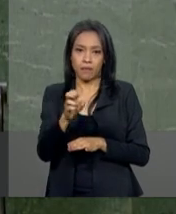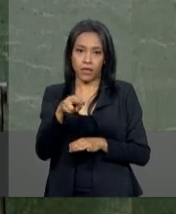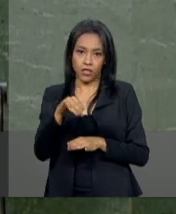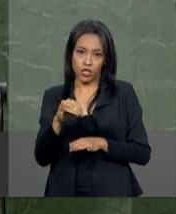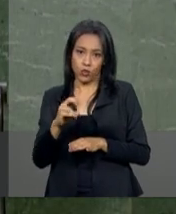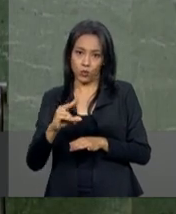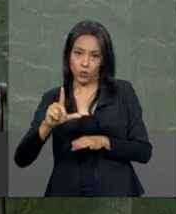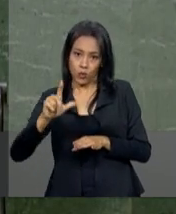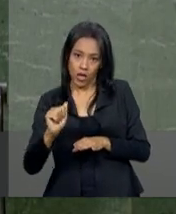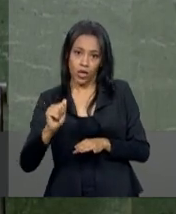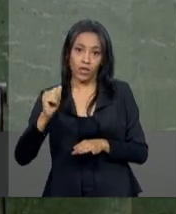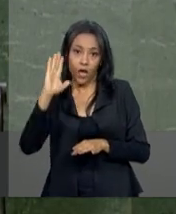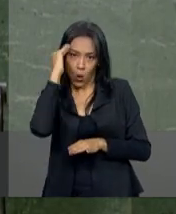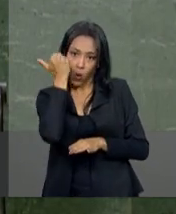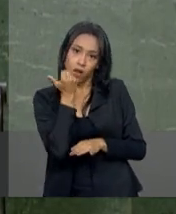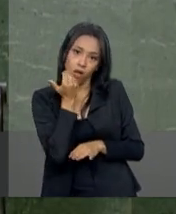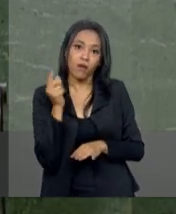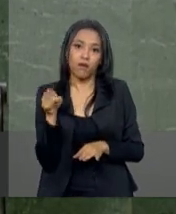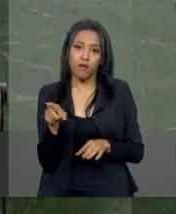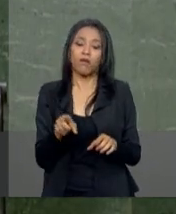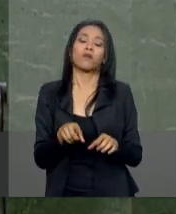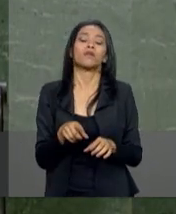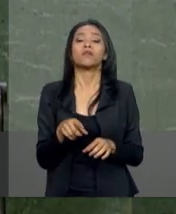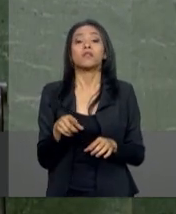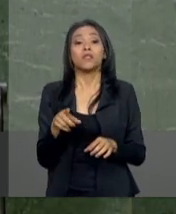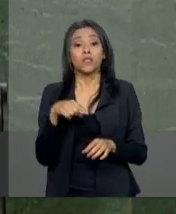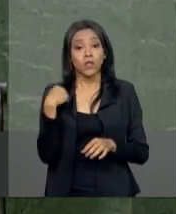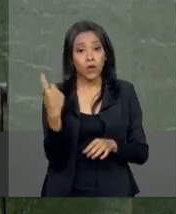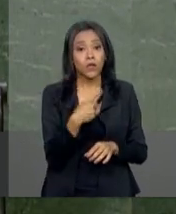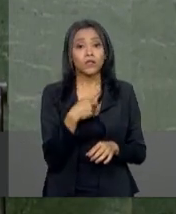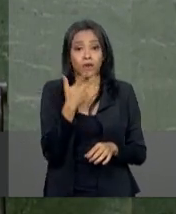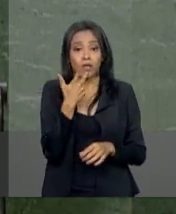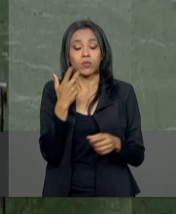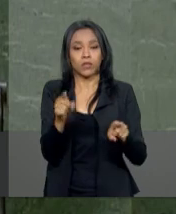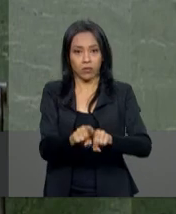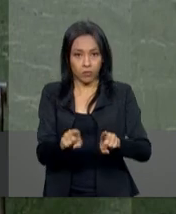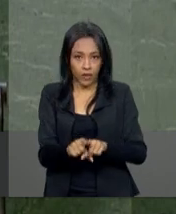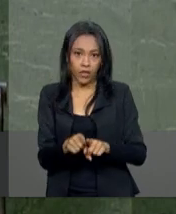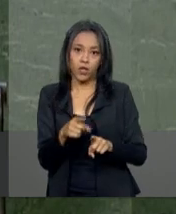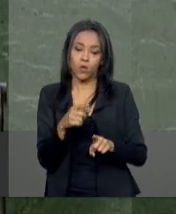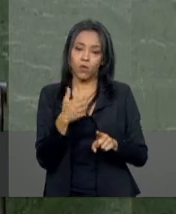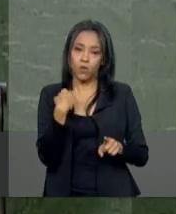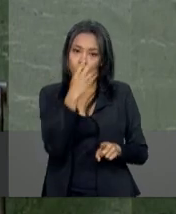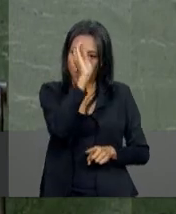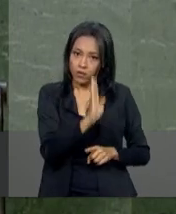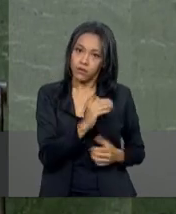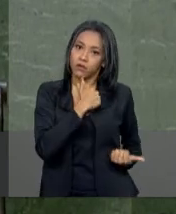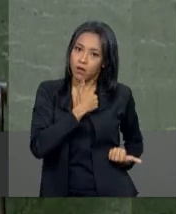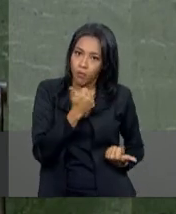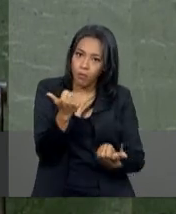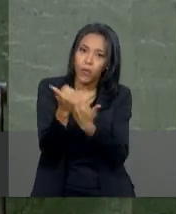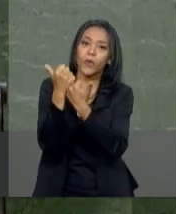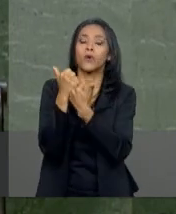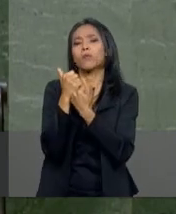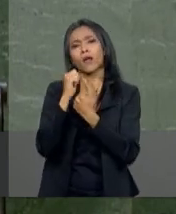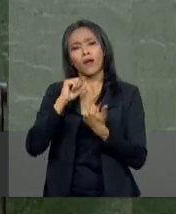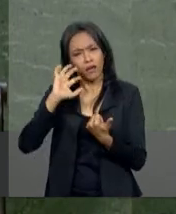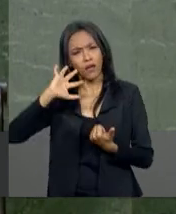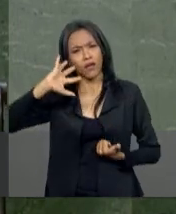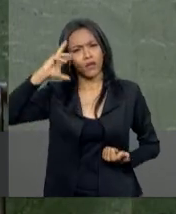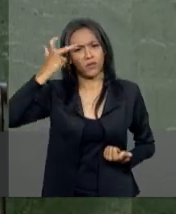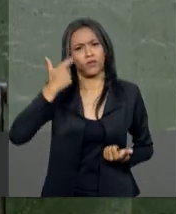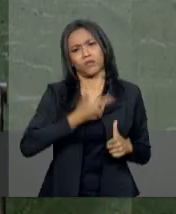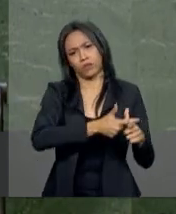balizam a nossa postura reiteramos nosso apoio a soluções diplomáticas que